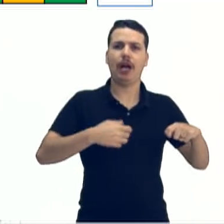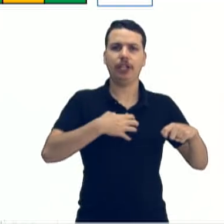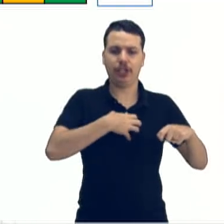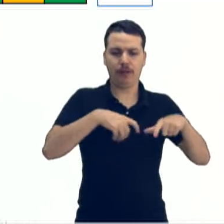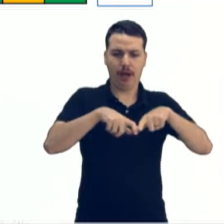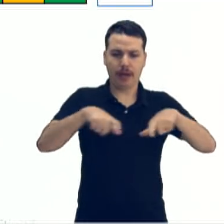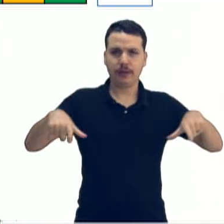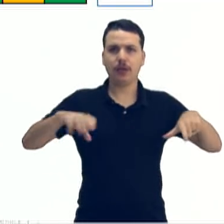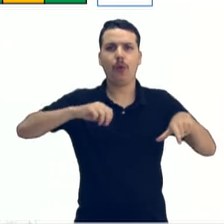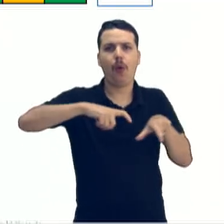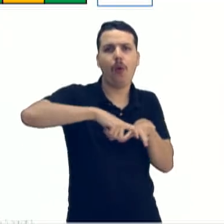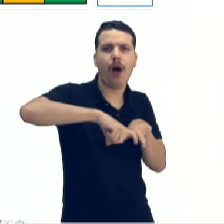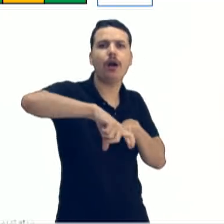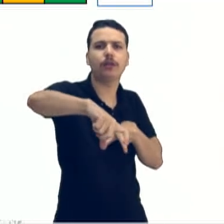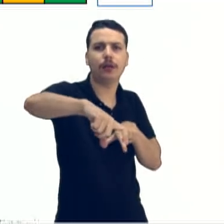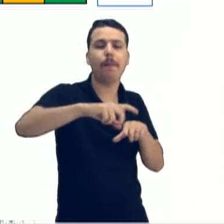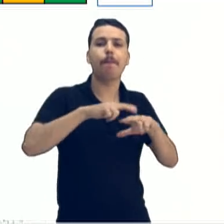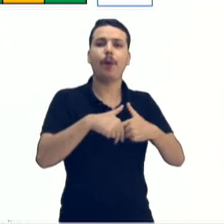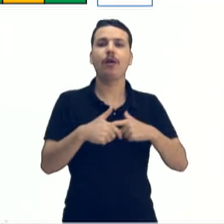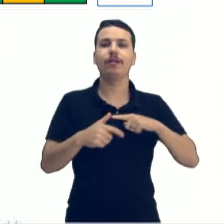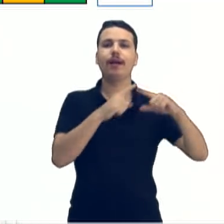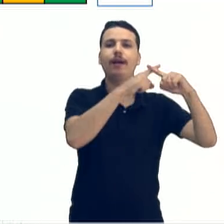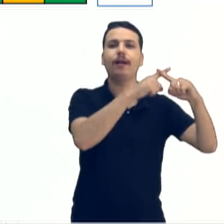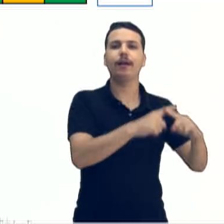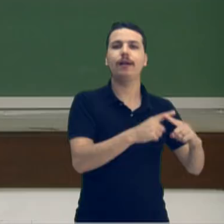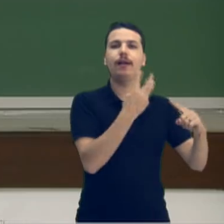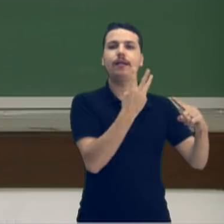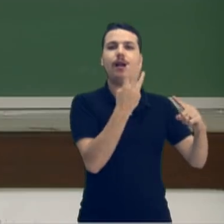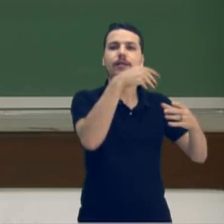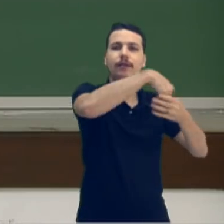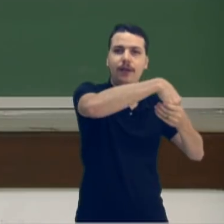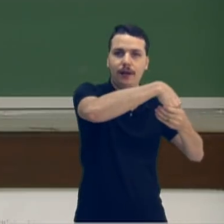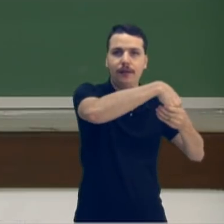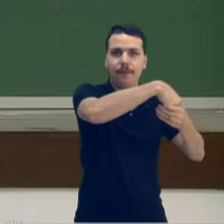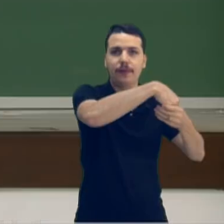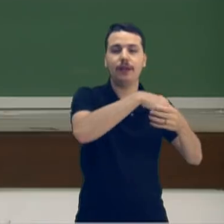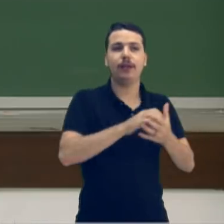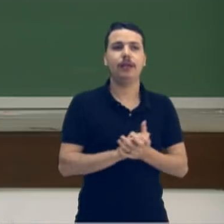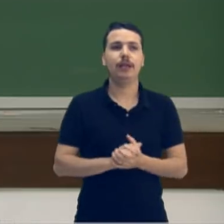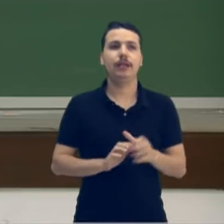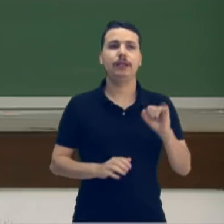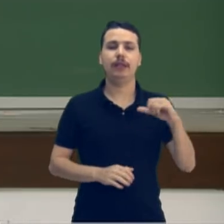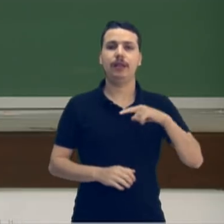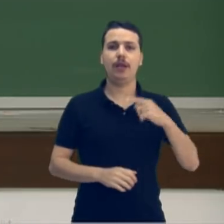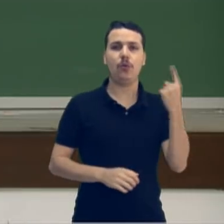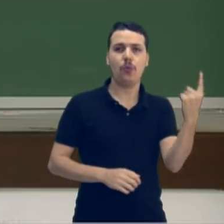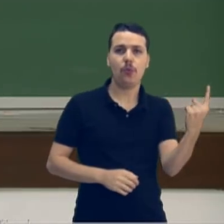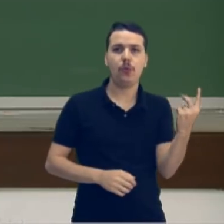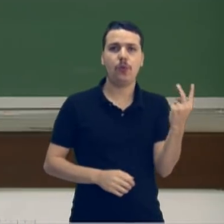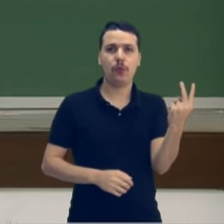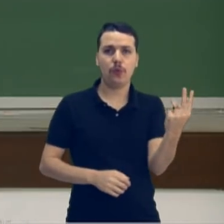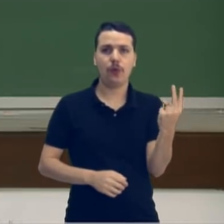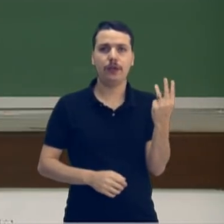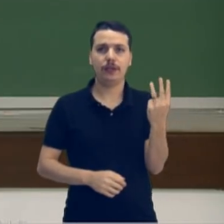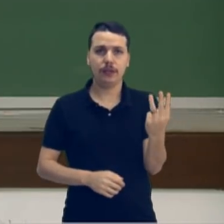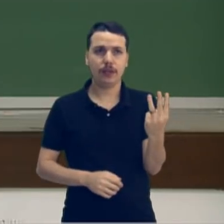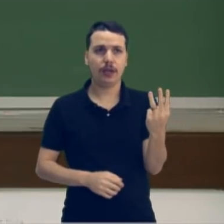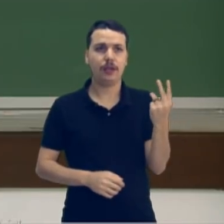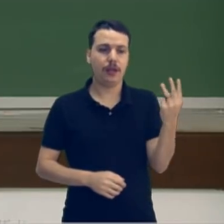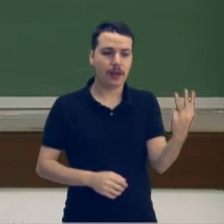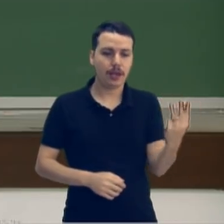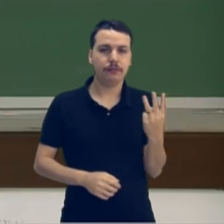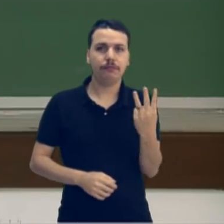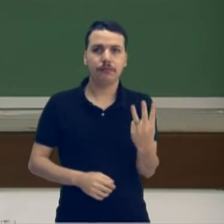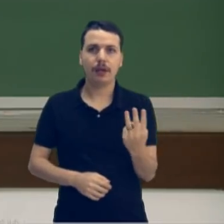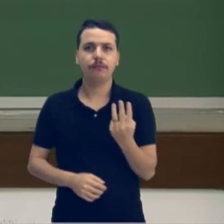múltiplos de 3. Em todas as situações, nós teremos múltiplos de 3. Se eu tiver aqui 1, 2, 3, de 3 em 3, ou